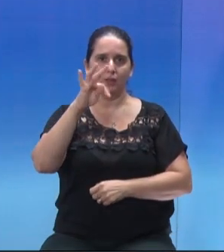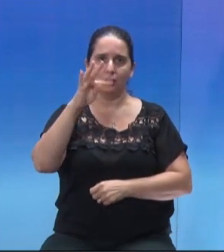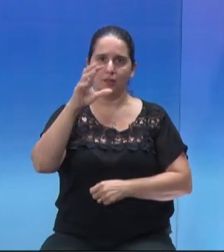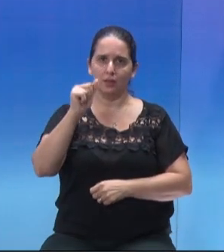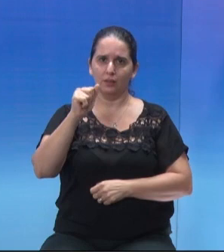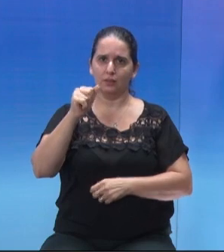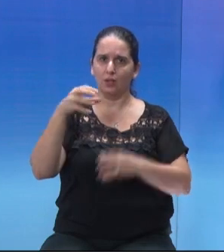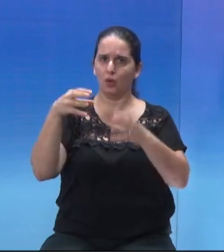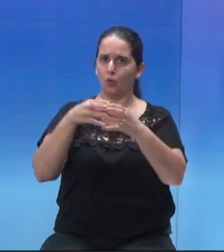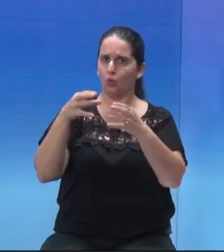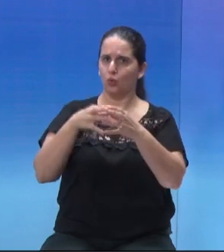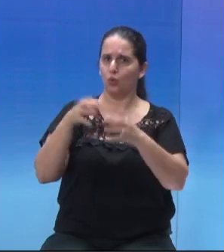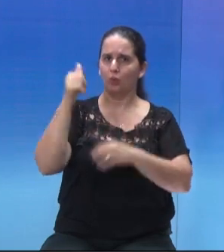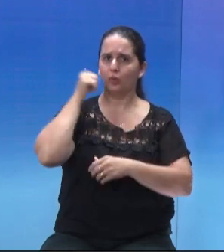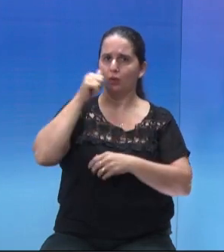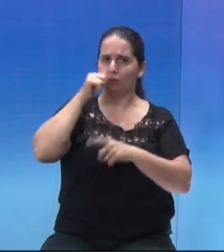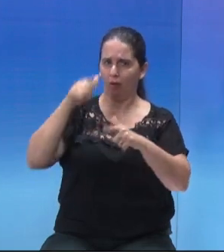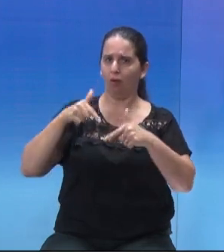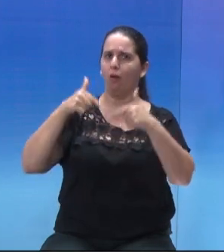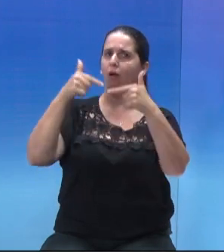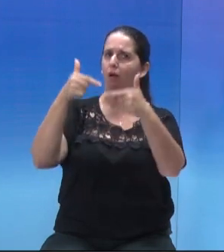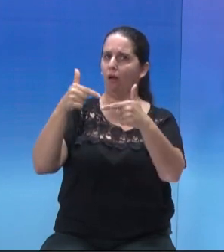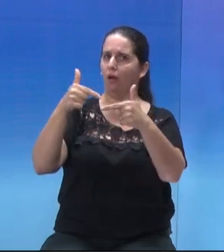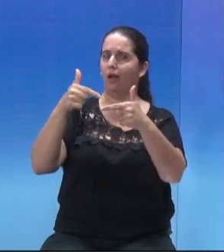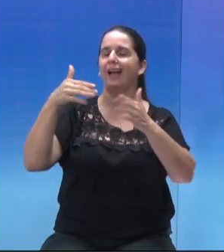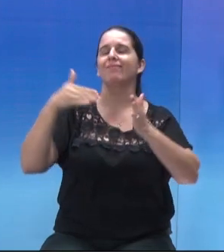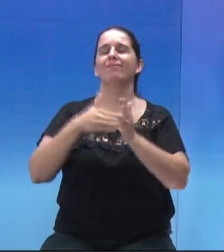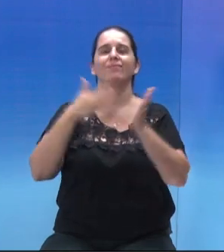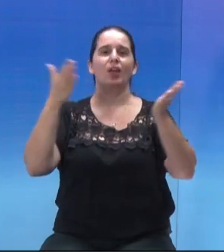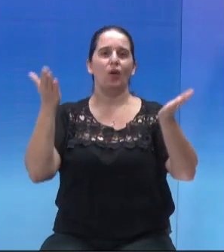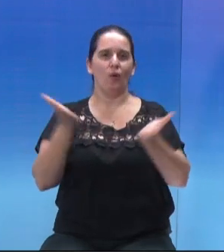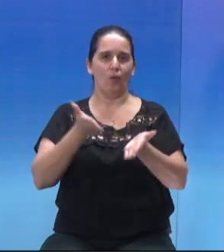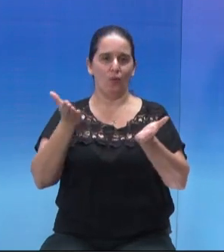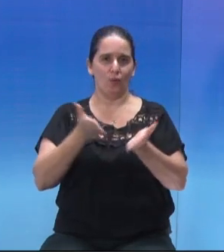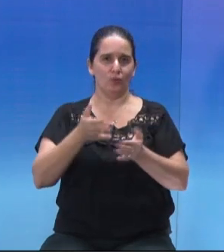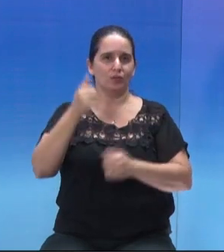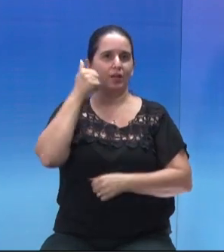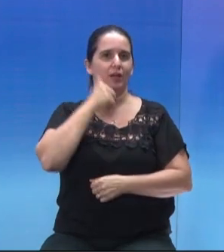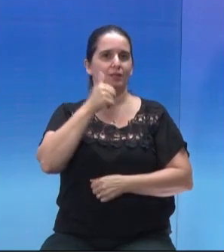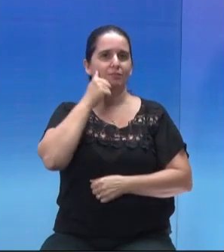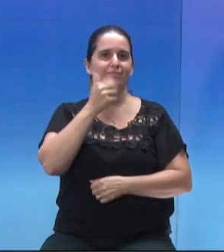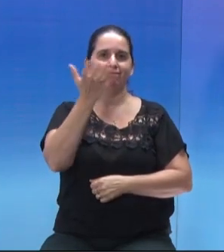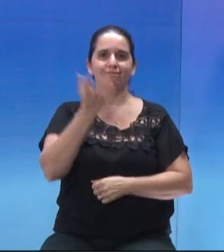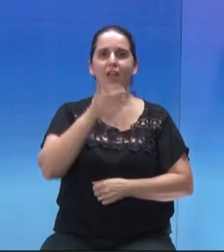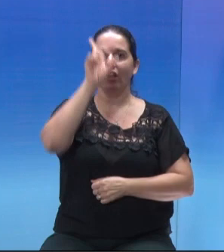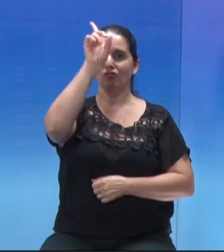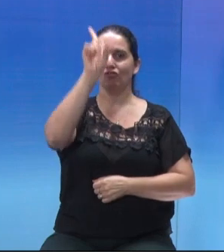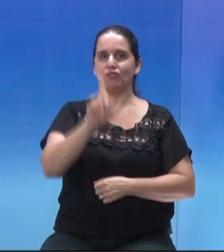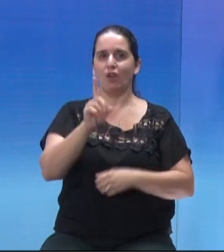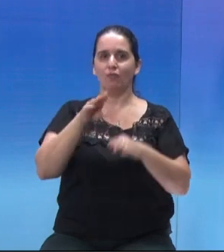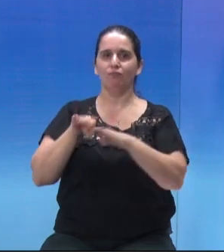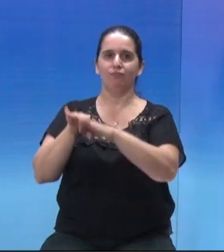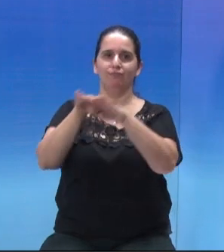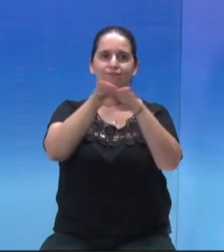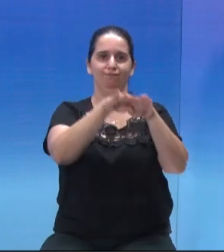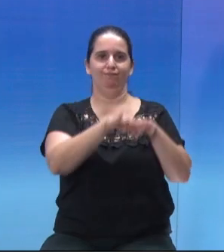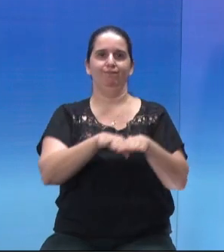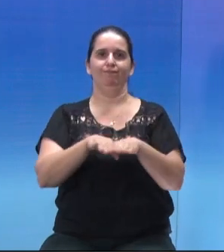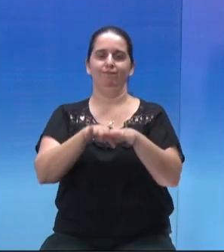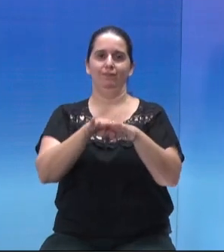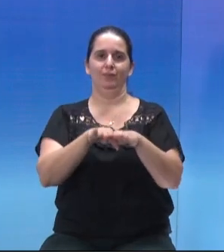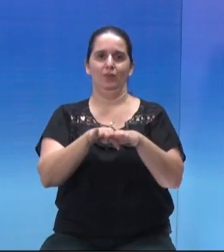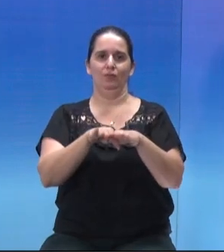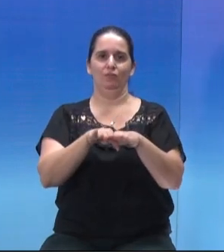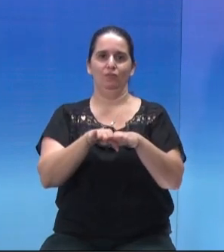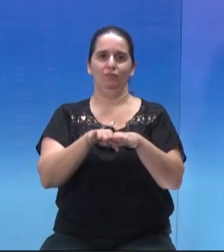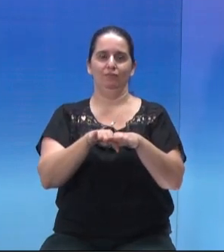movimento feminista? O que ele sempre foi e o que é até hoje? As mulheres querem direitos iguais, né? Então, nós estamos falando de direitos, né, de